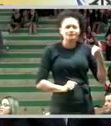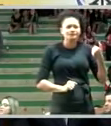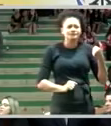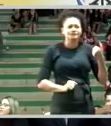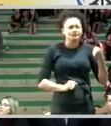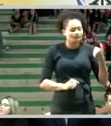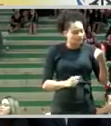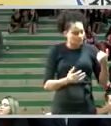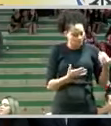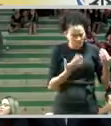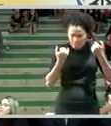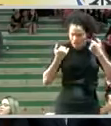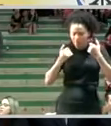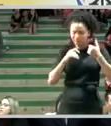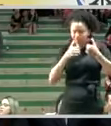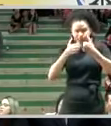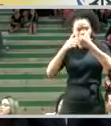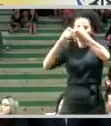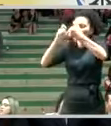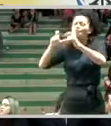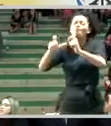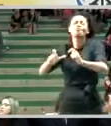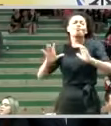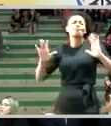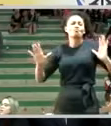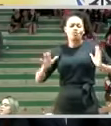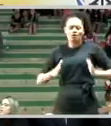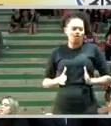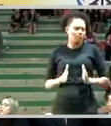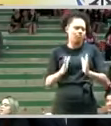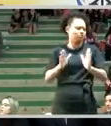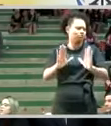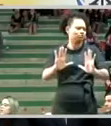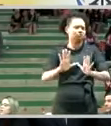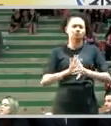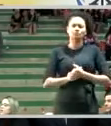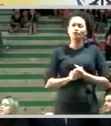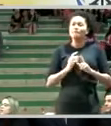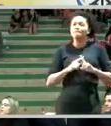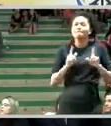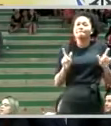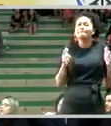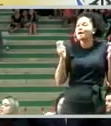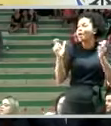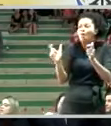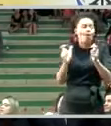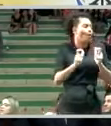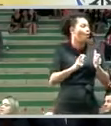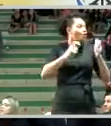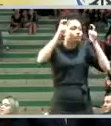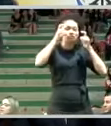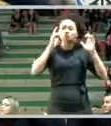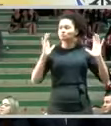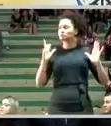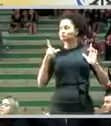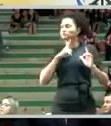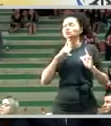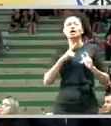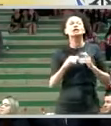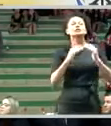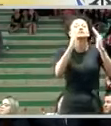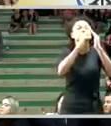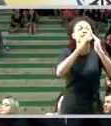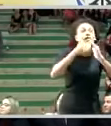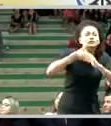Vamos deixar em algum lugar, beira do caminho." "Mas não tem onde deixar, rei. Tem uma casinha ali na